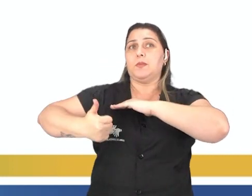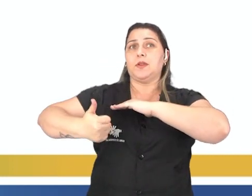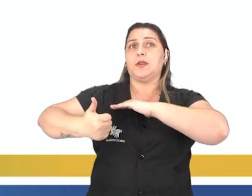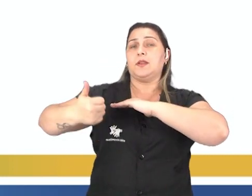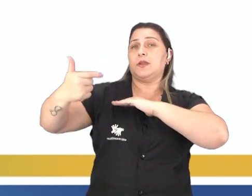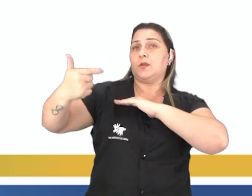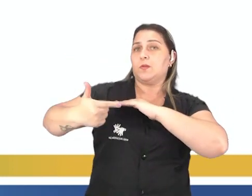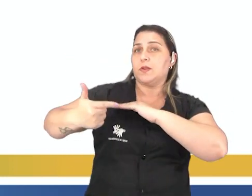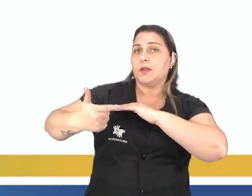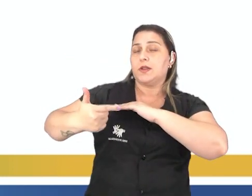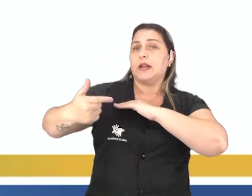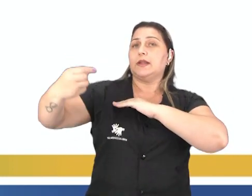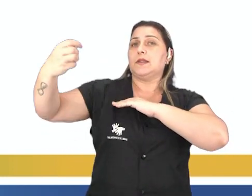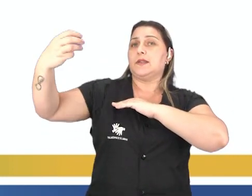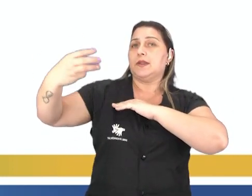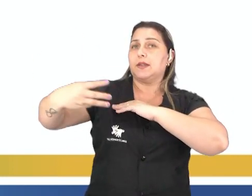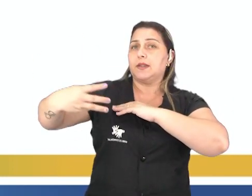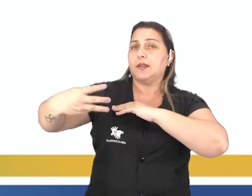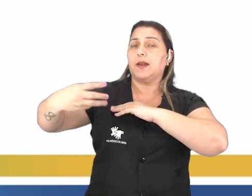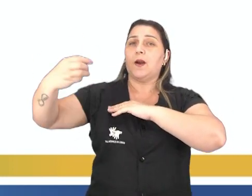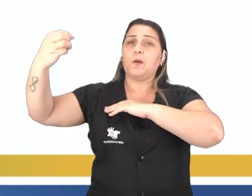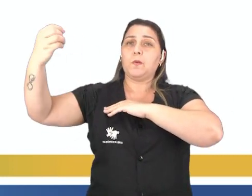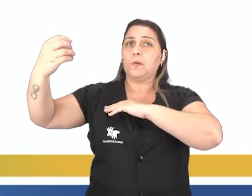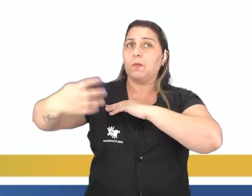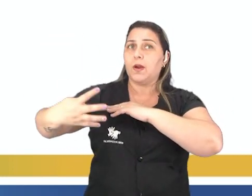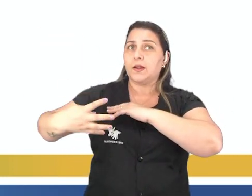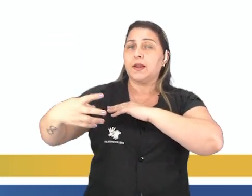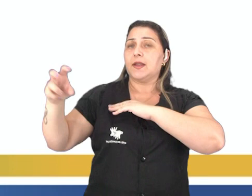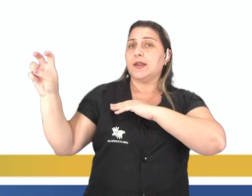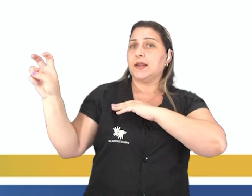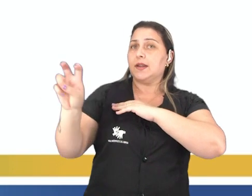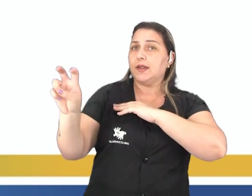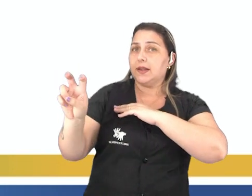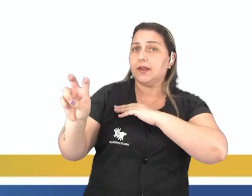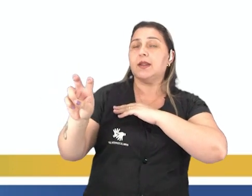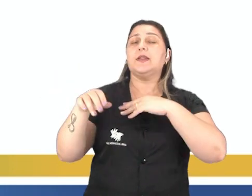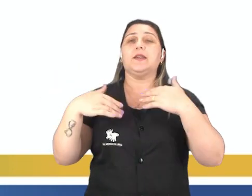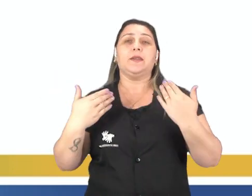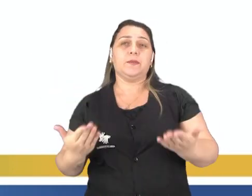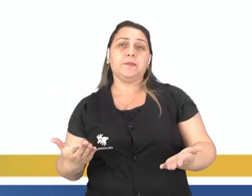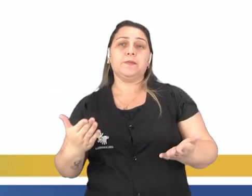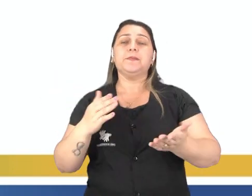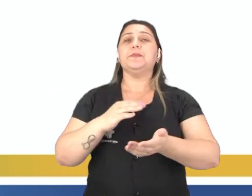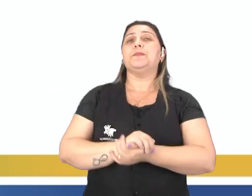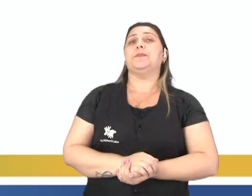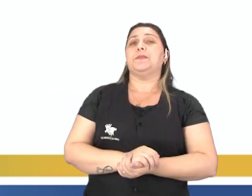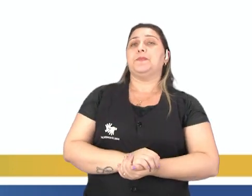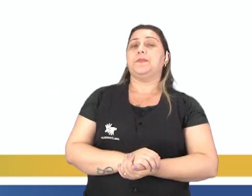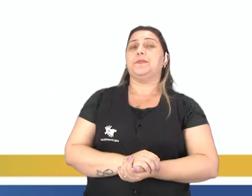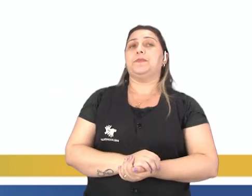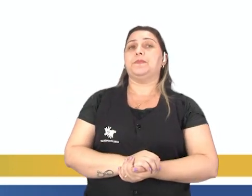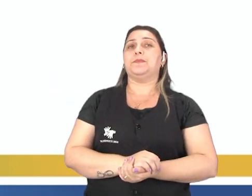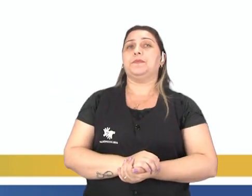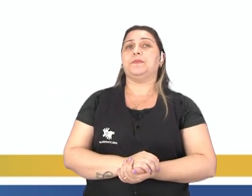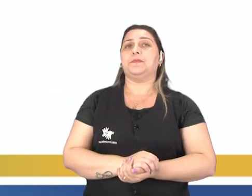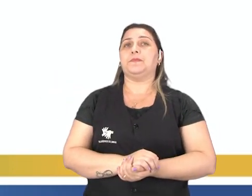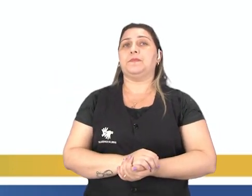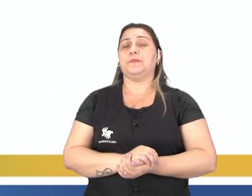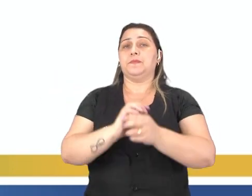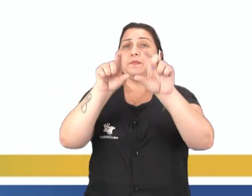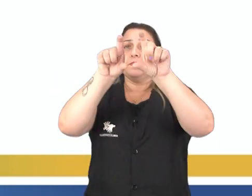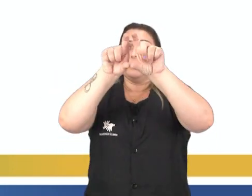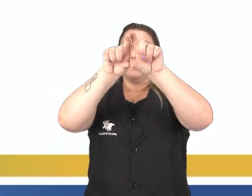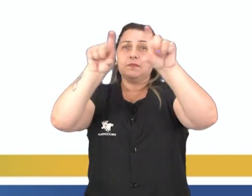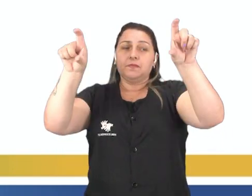linha, segunda linha, terceira linha, quarta linha e quinta linha. Tá bom? E entre